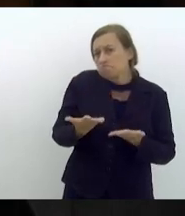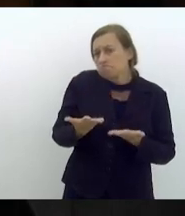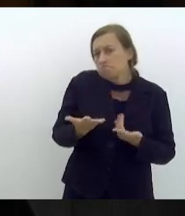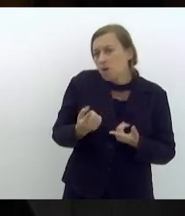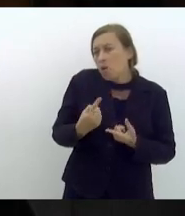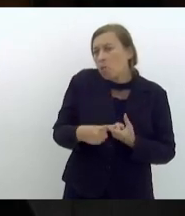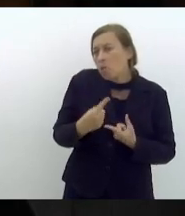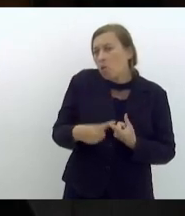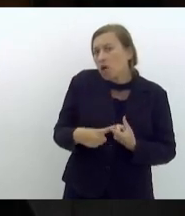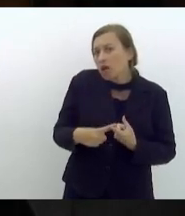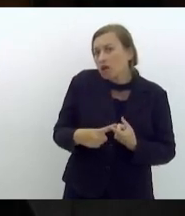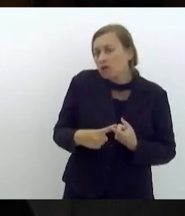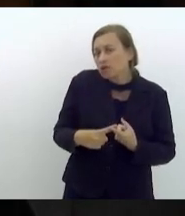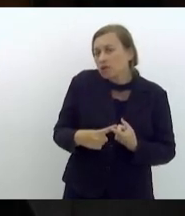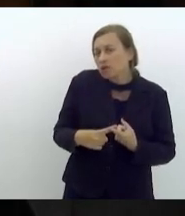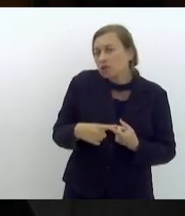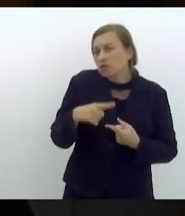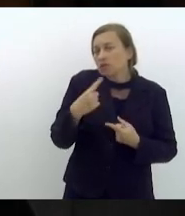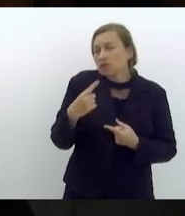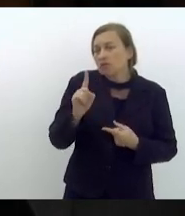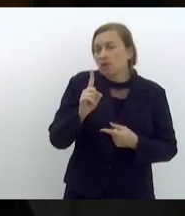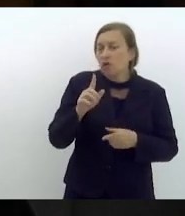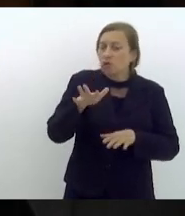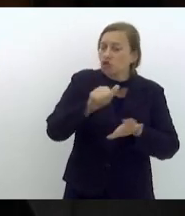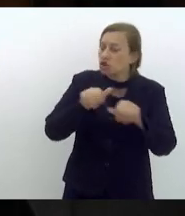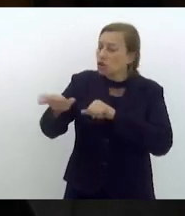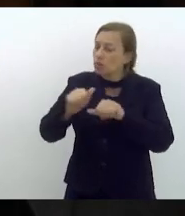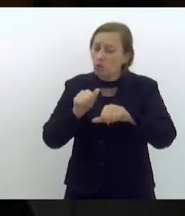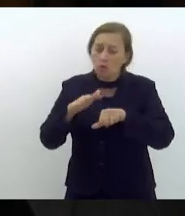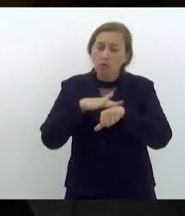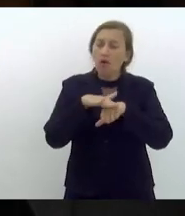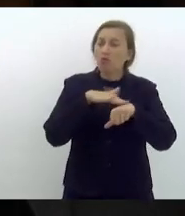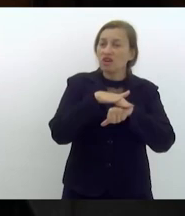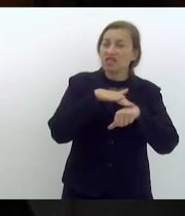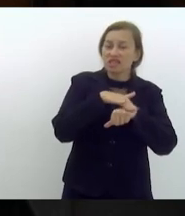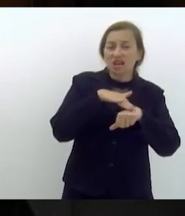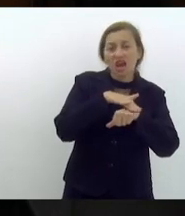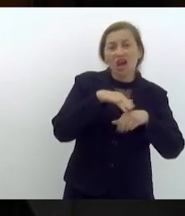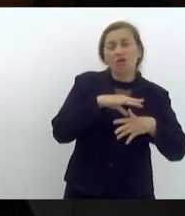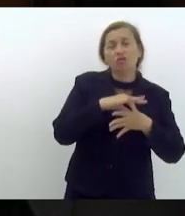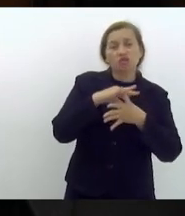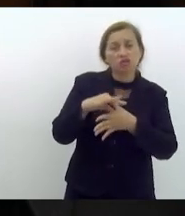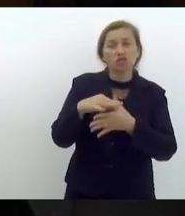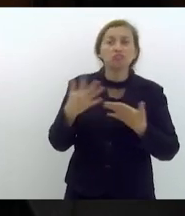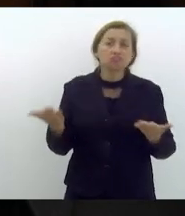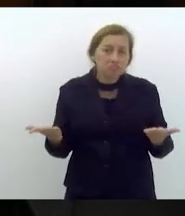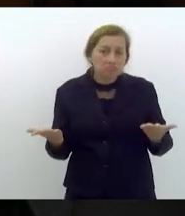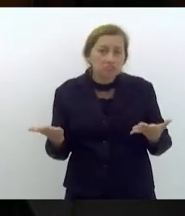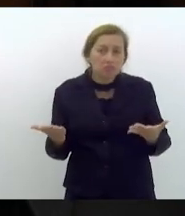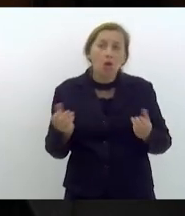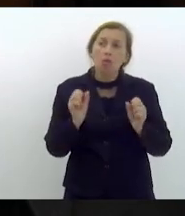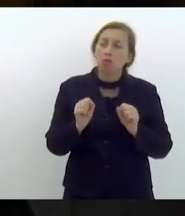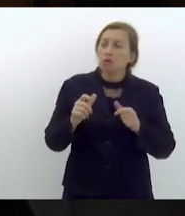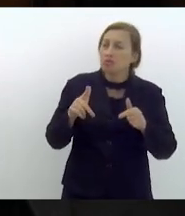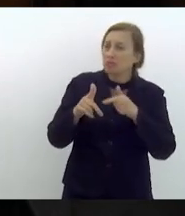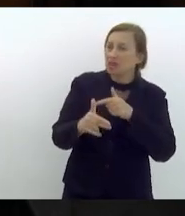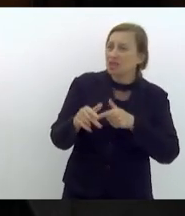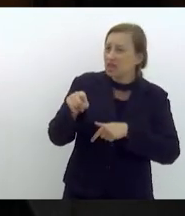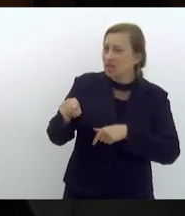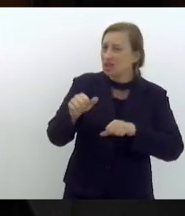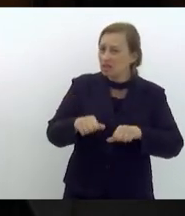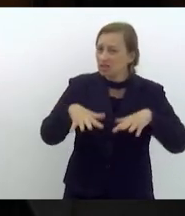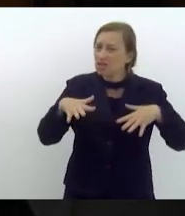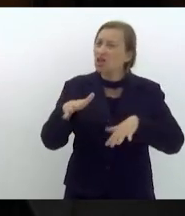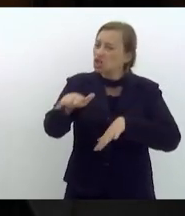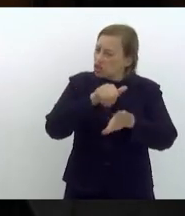Por que que não chamou os líderes para conversar sobre ele vamos interromper um pouco aqui a